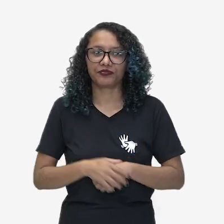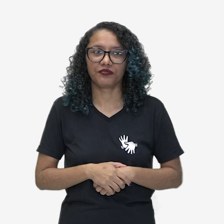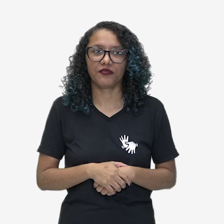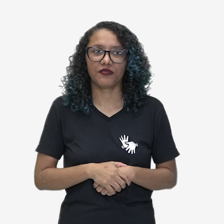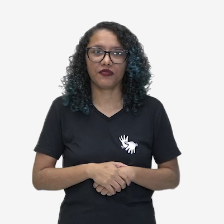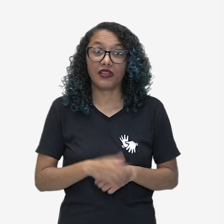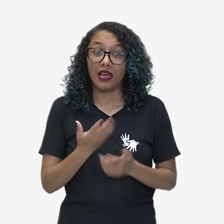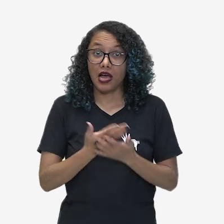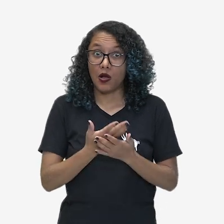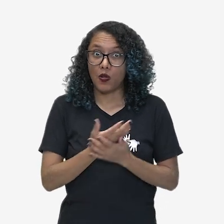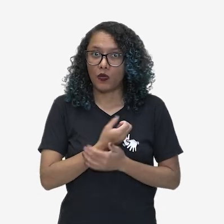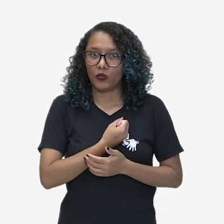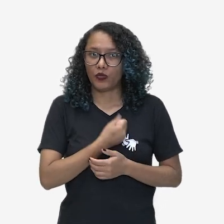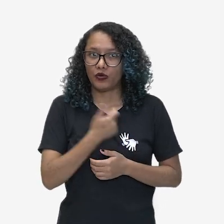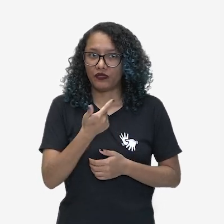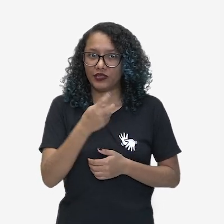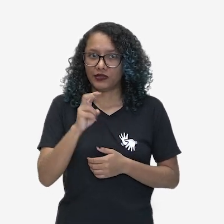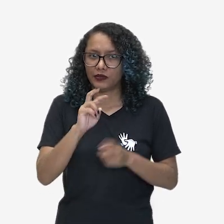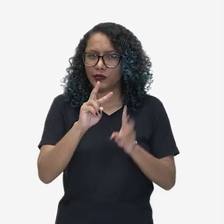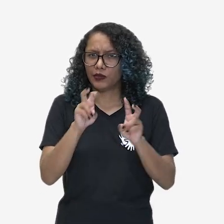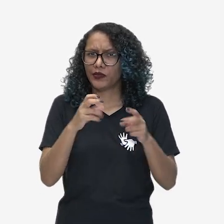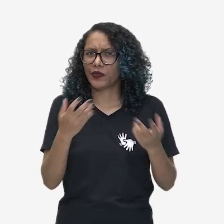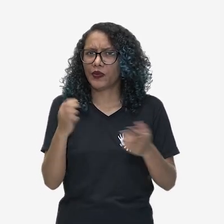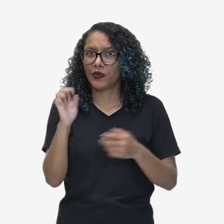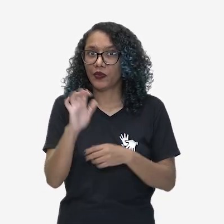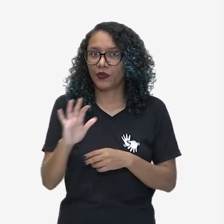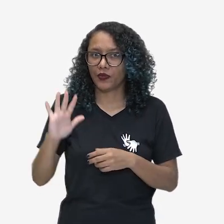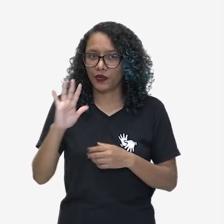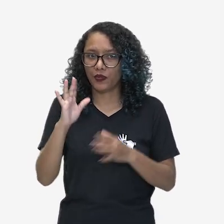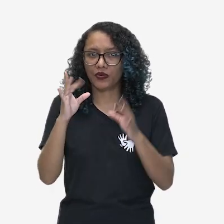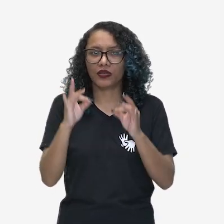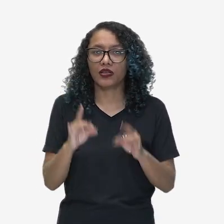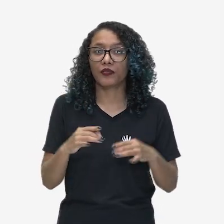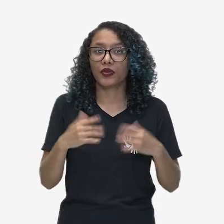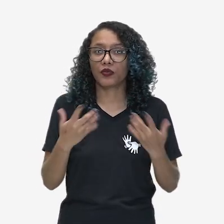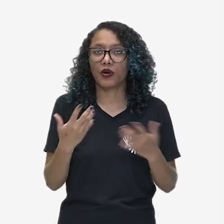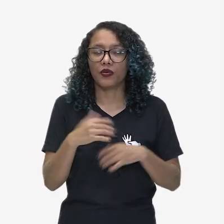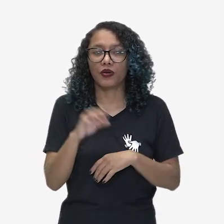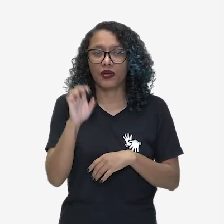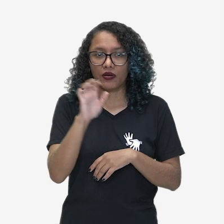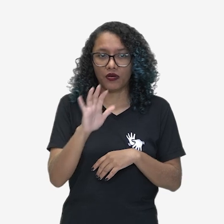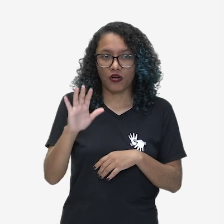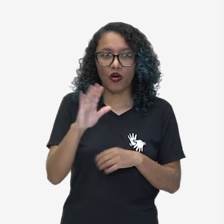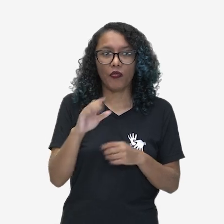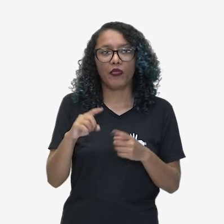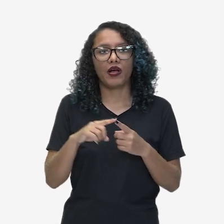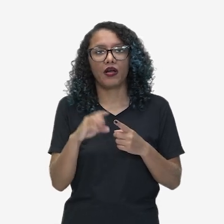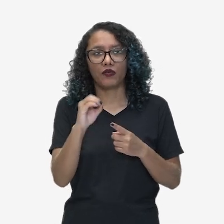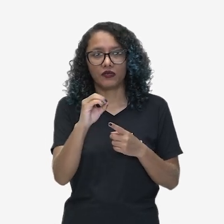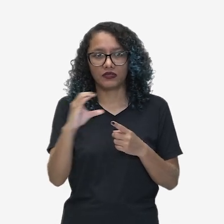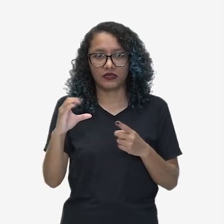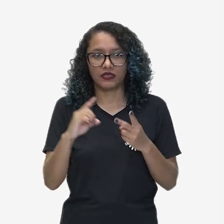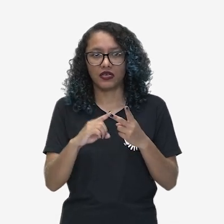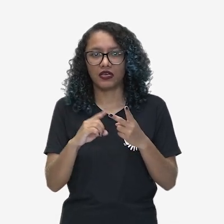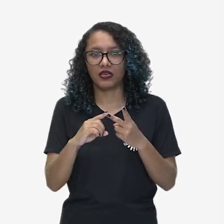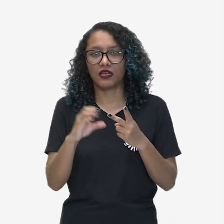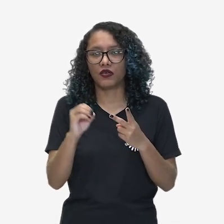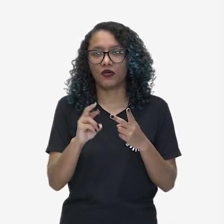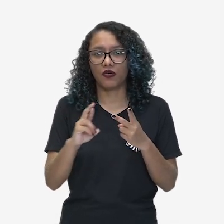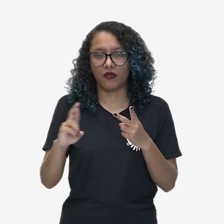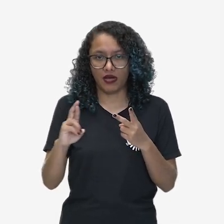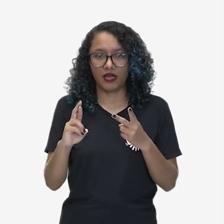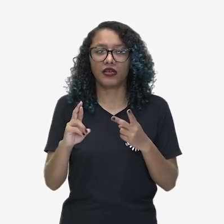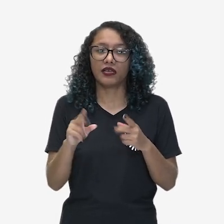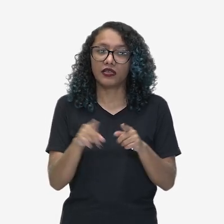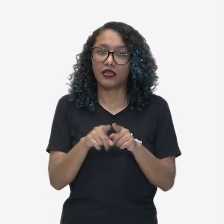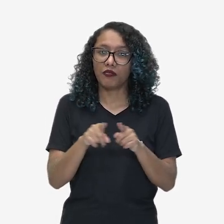número 25, com o objeto de conhecimento Europa. E o detalhamento Europa Ocidental versus Europa